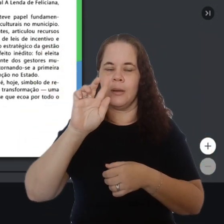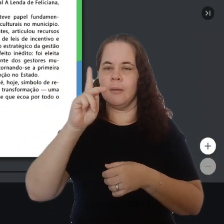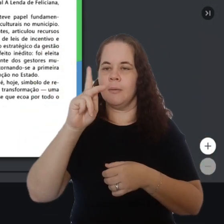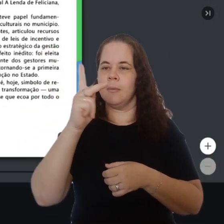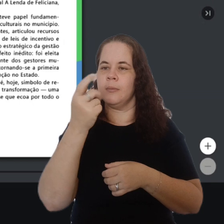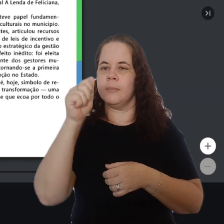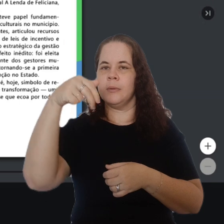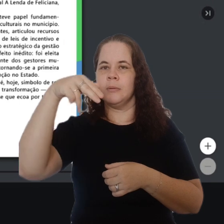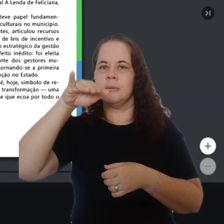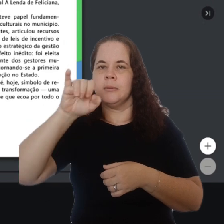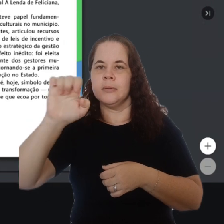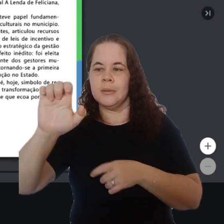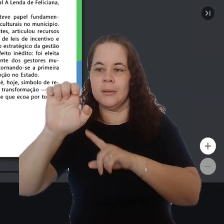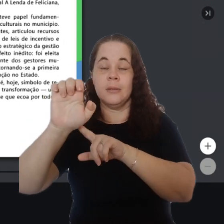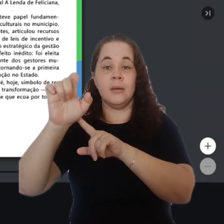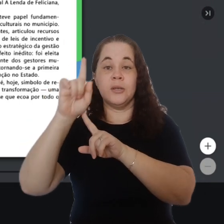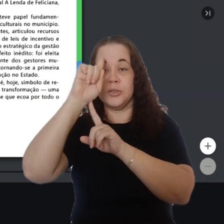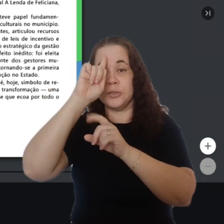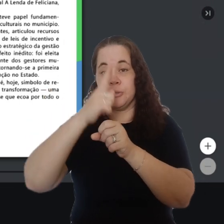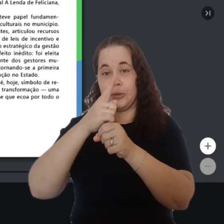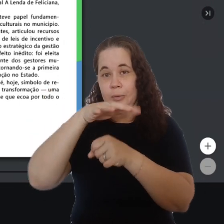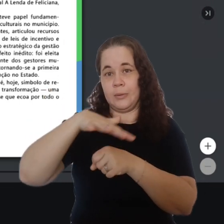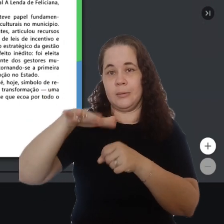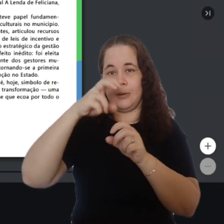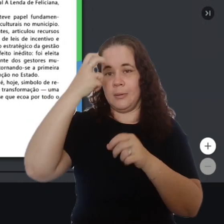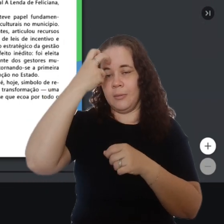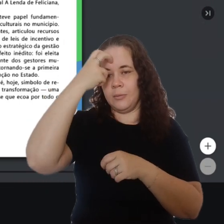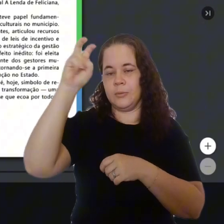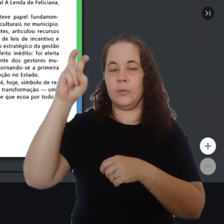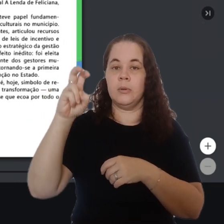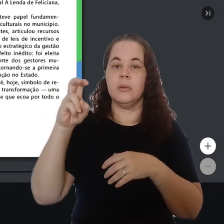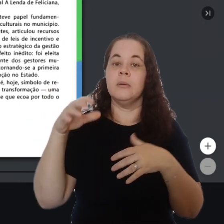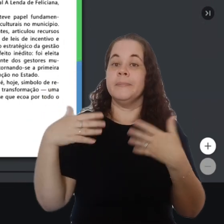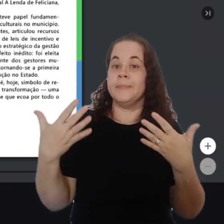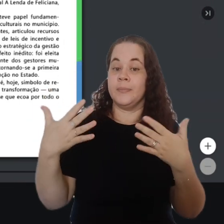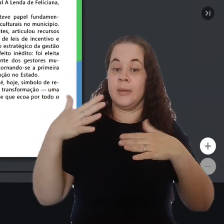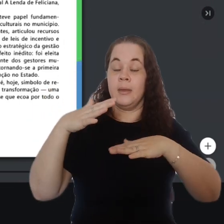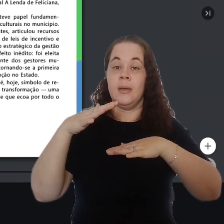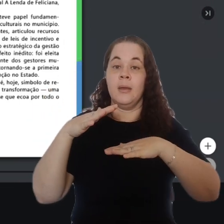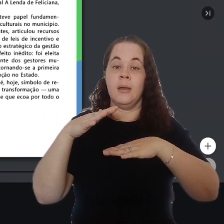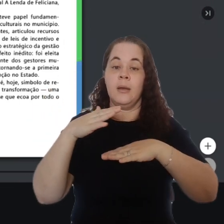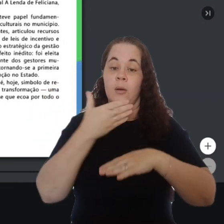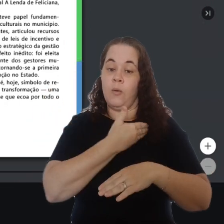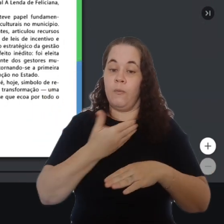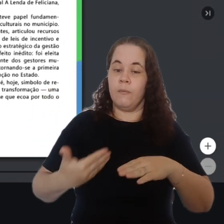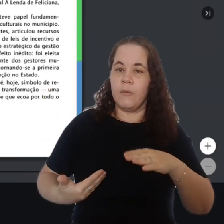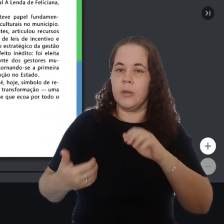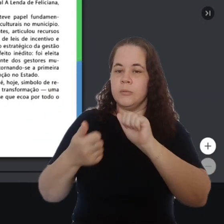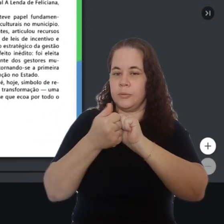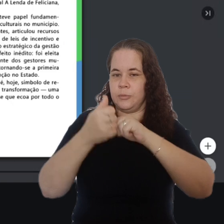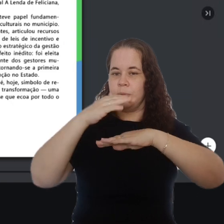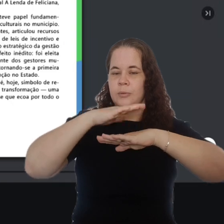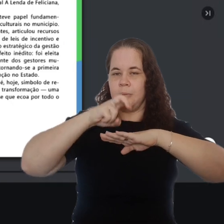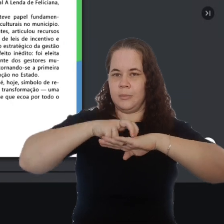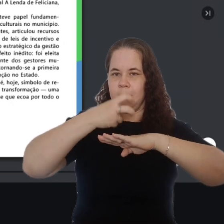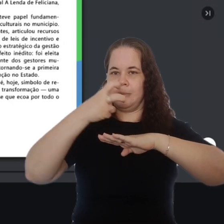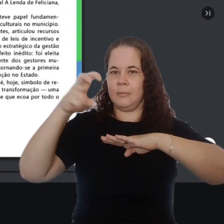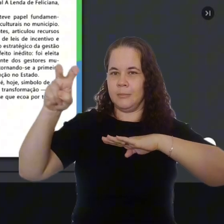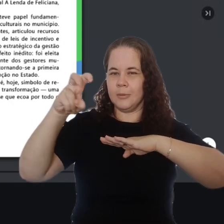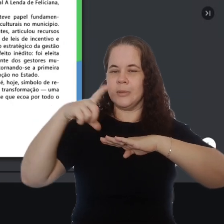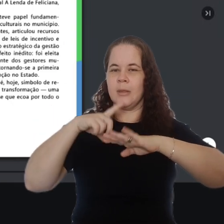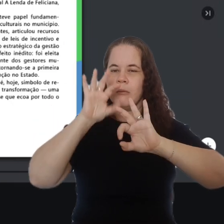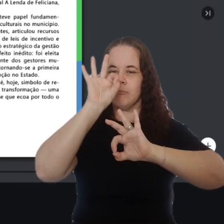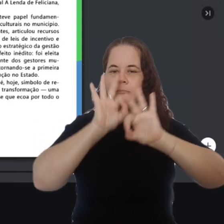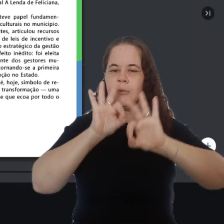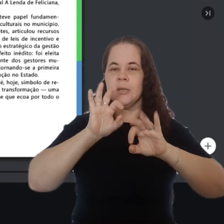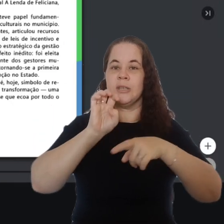é como a própria Secult diz, né? A Secult divide, na verdade, o governo do estado divide o estado em